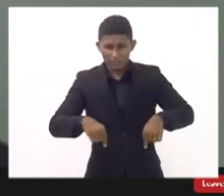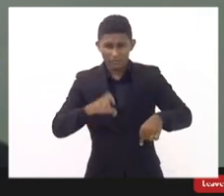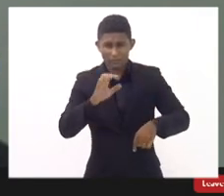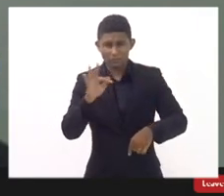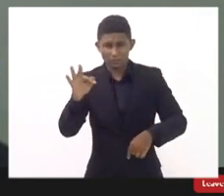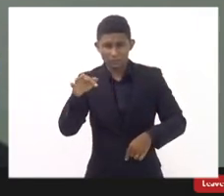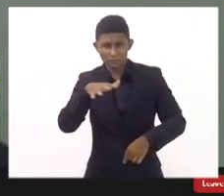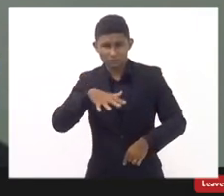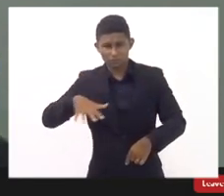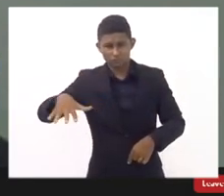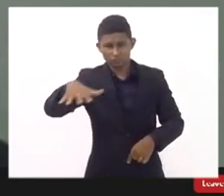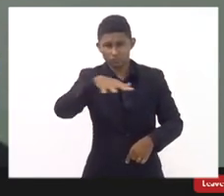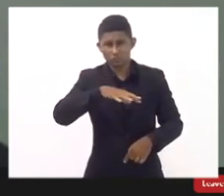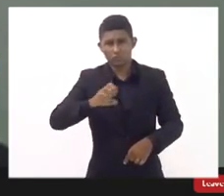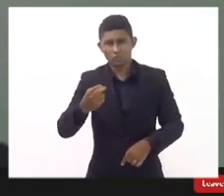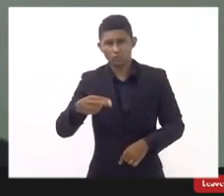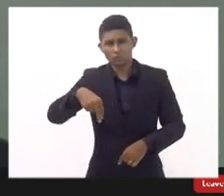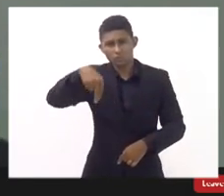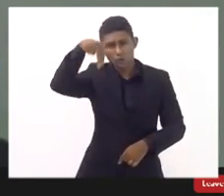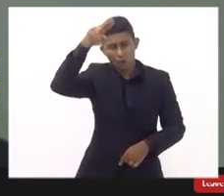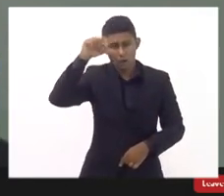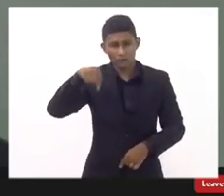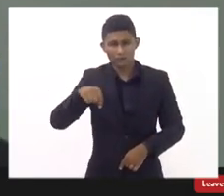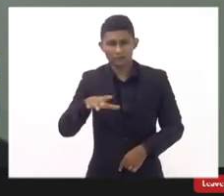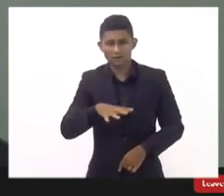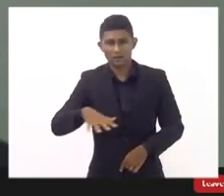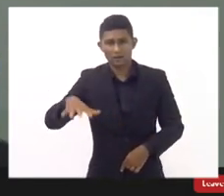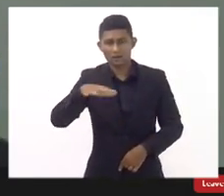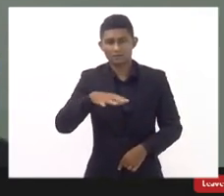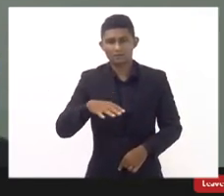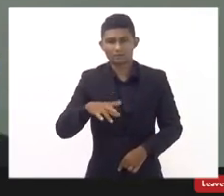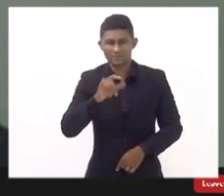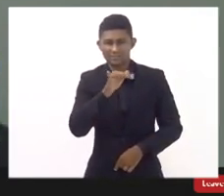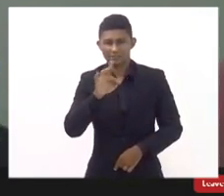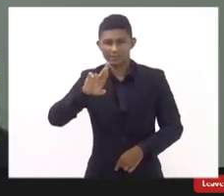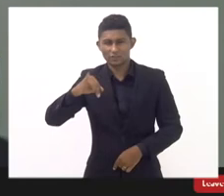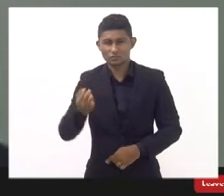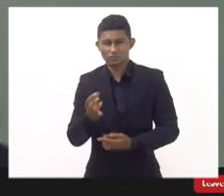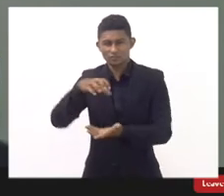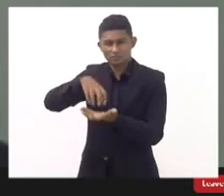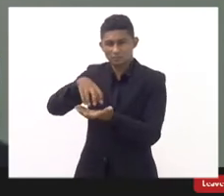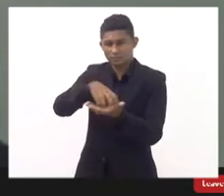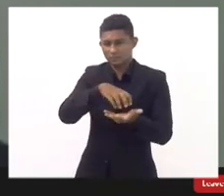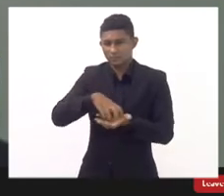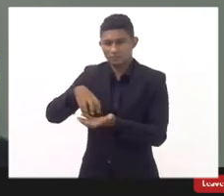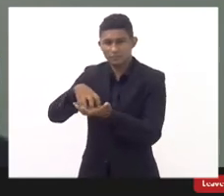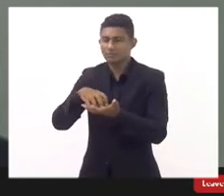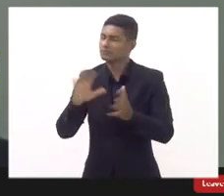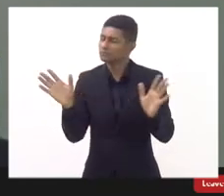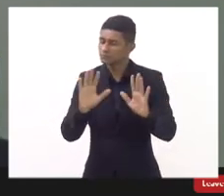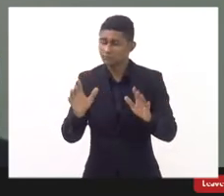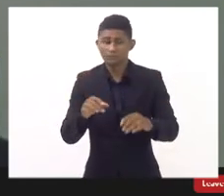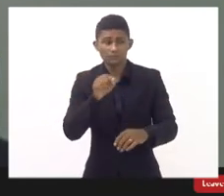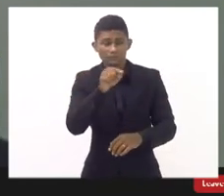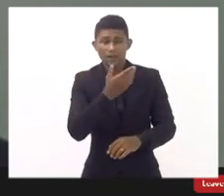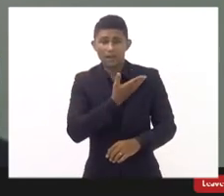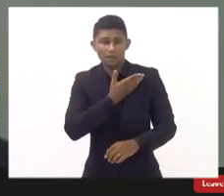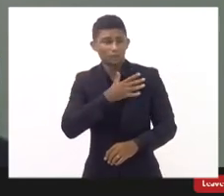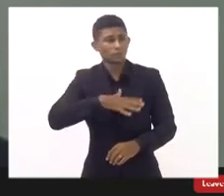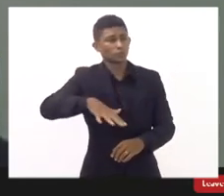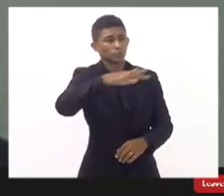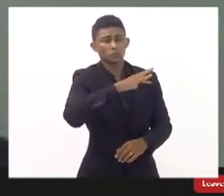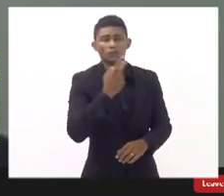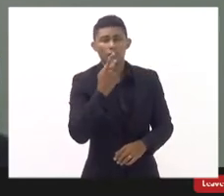ou do Norte e Noroeste, onde o Instituto Federal Fluminense está. Todos os colegas aqui relataram essa dificuldade. Então,